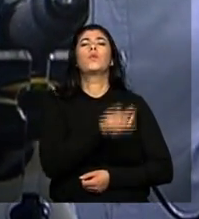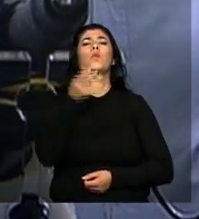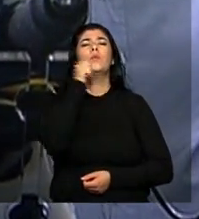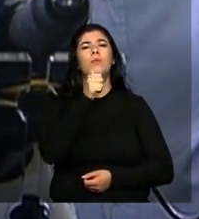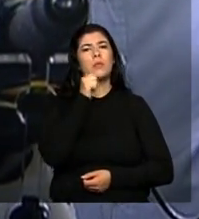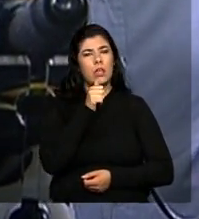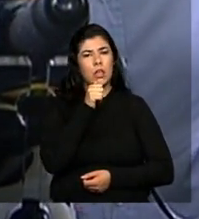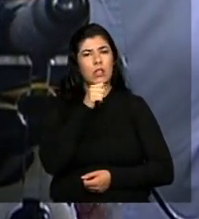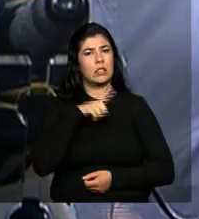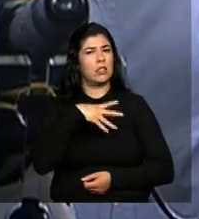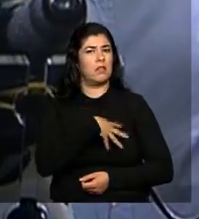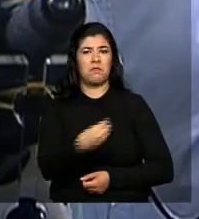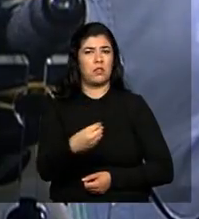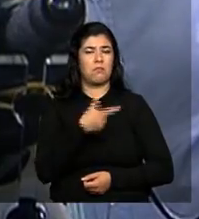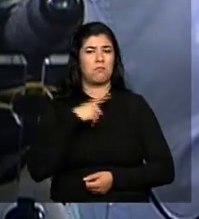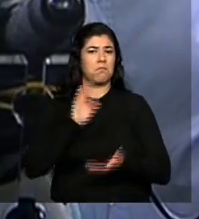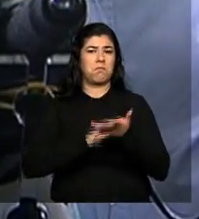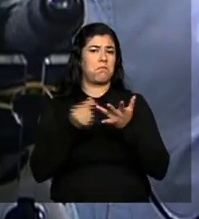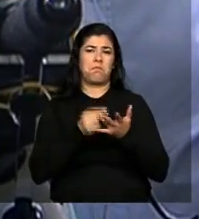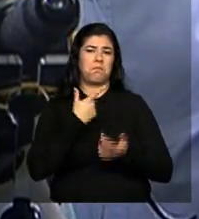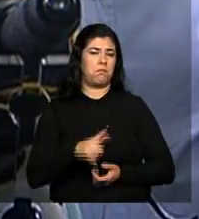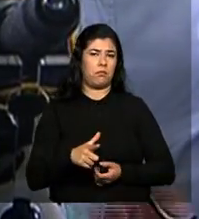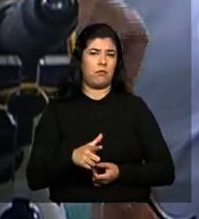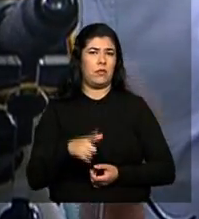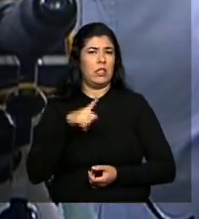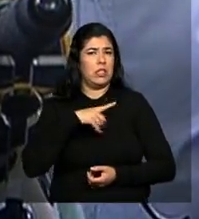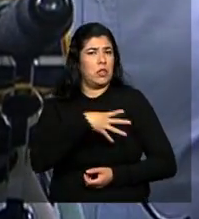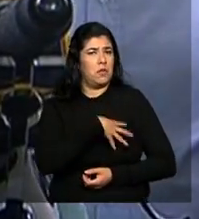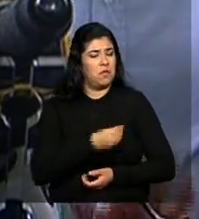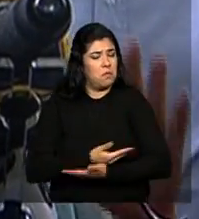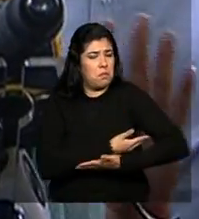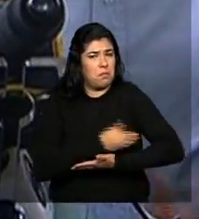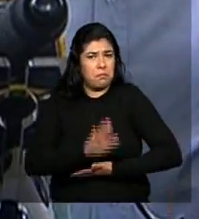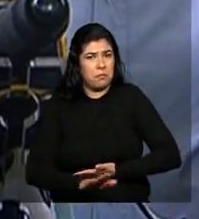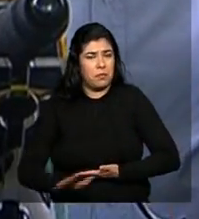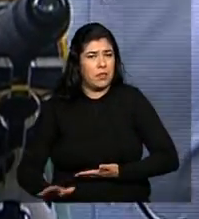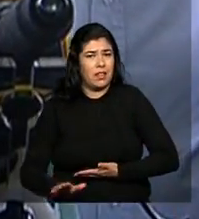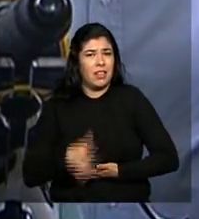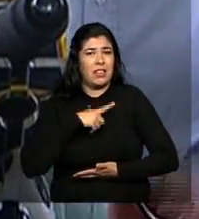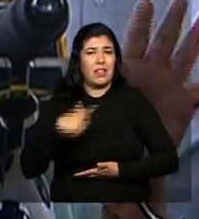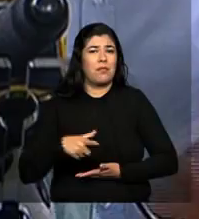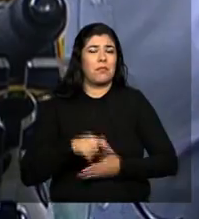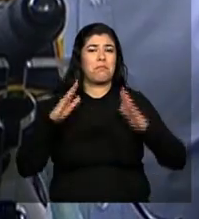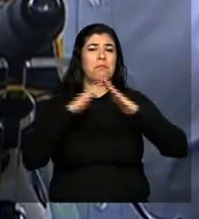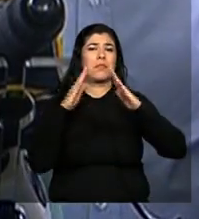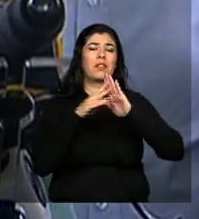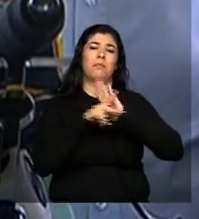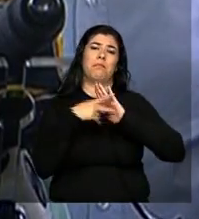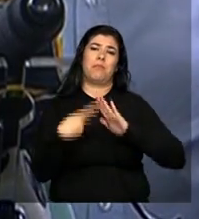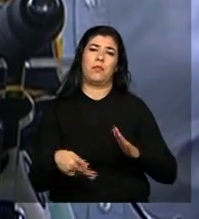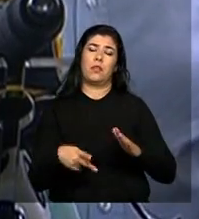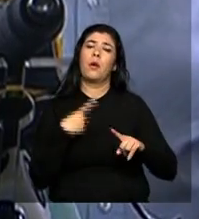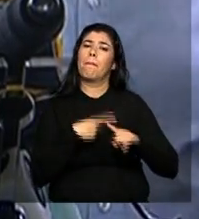solteiras, com filhos pequenos, sem a estrutura integral de um lar? Por que tem de ter